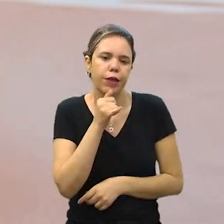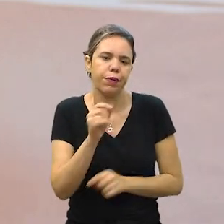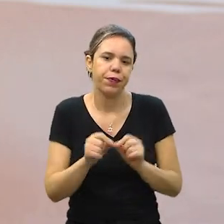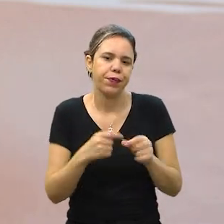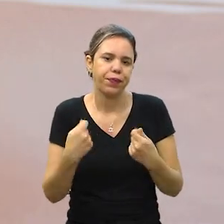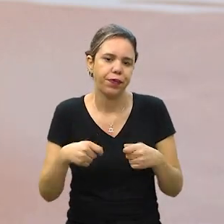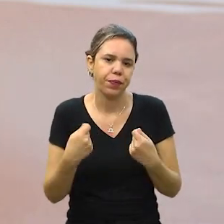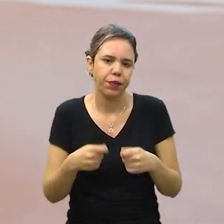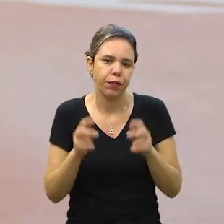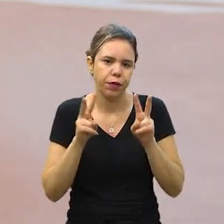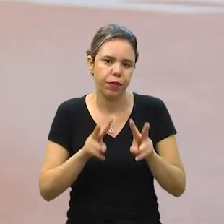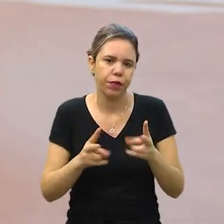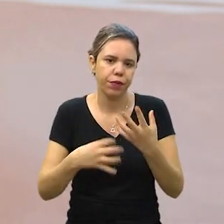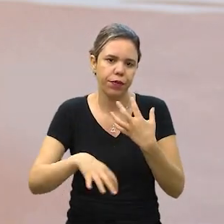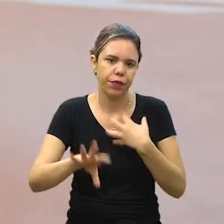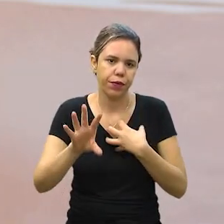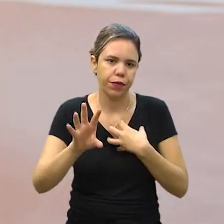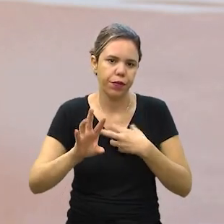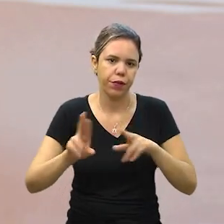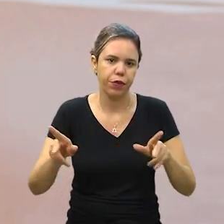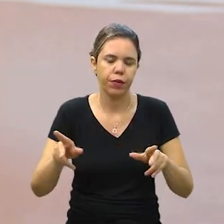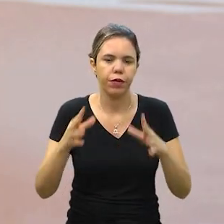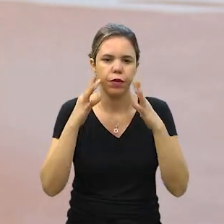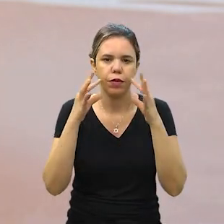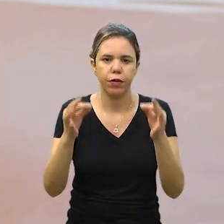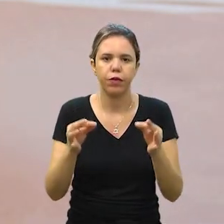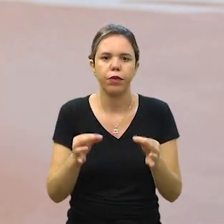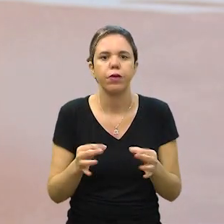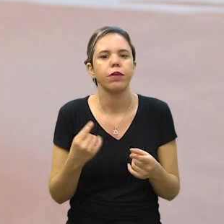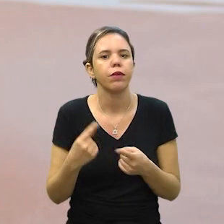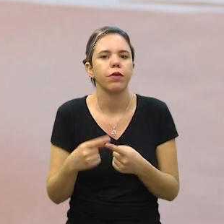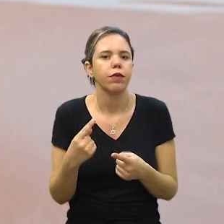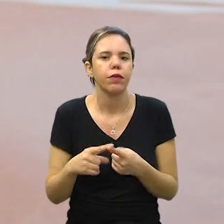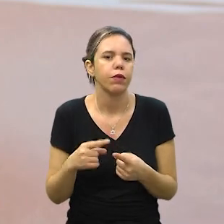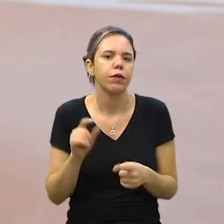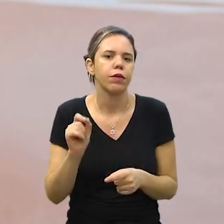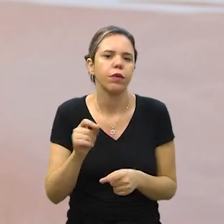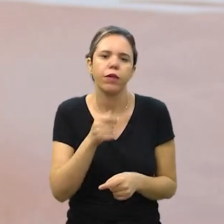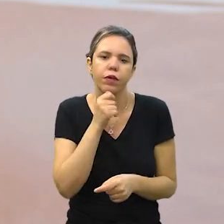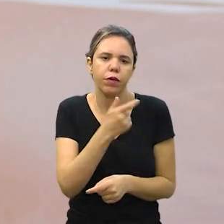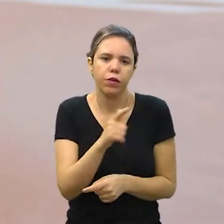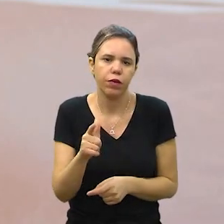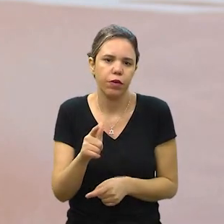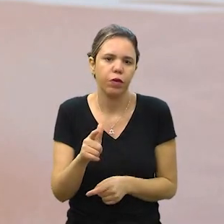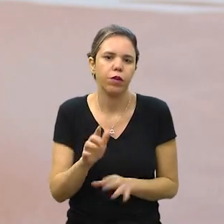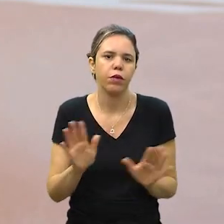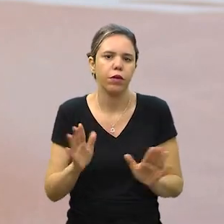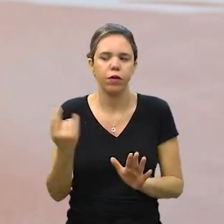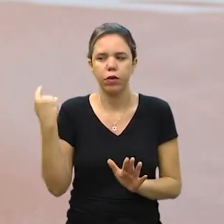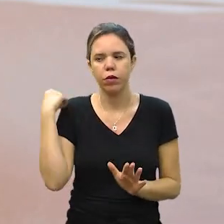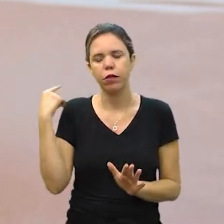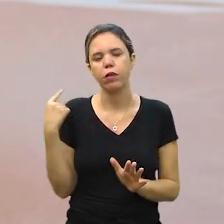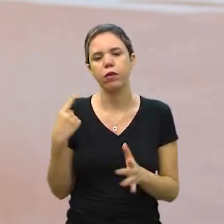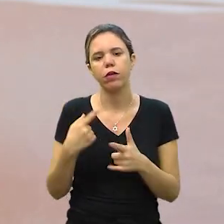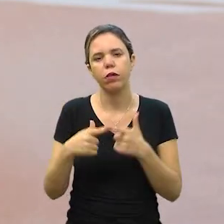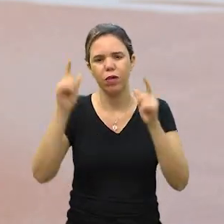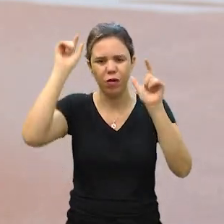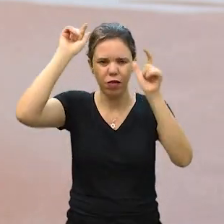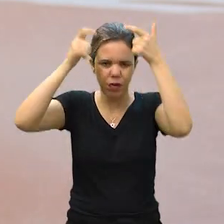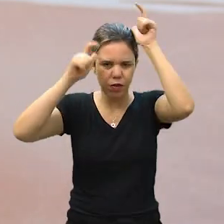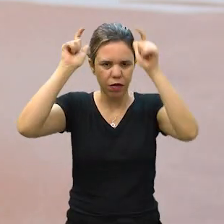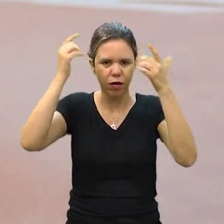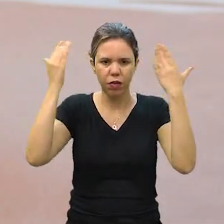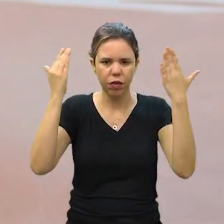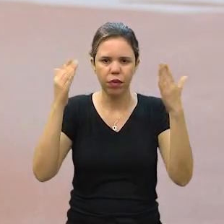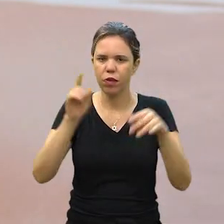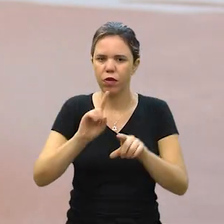acaba assim, a gente precisa de um olhar diferente, uma atenção, né? Porque até quem não tinha algum tipo de